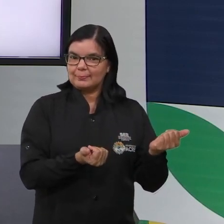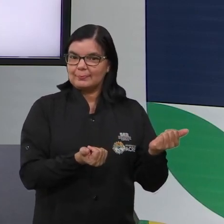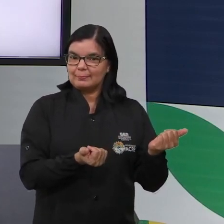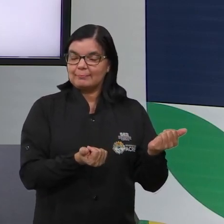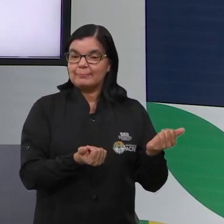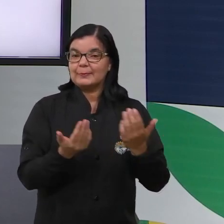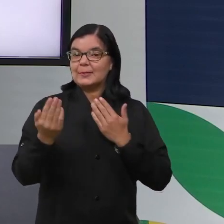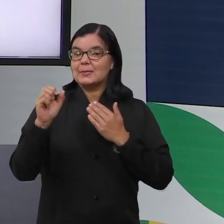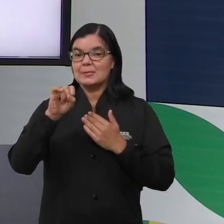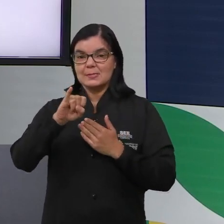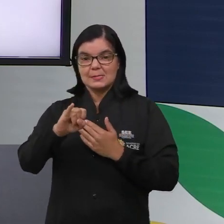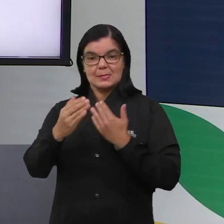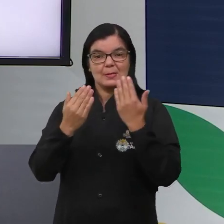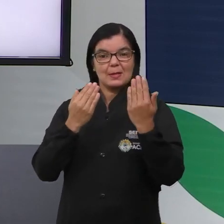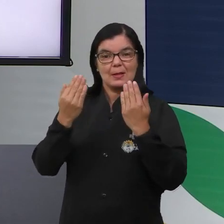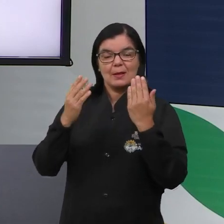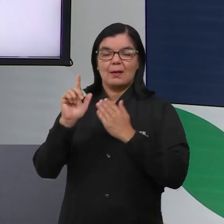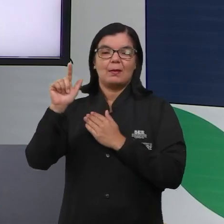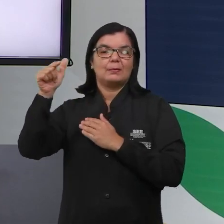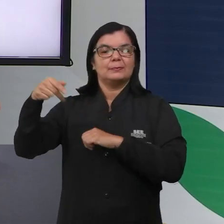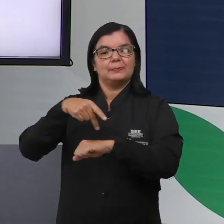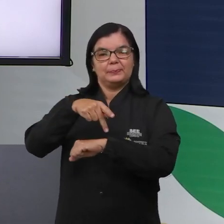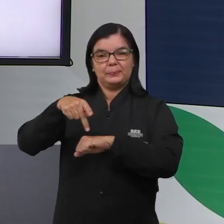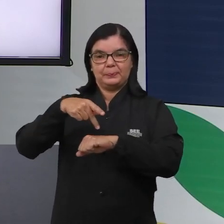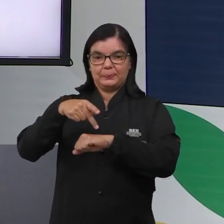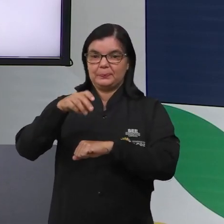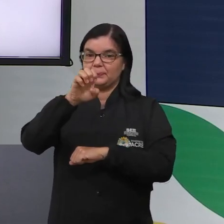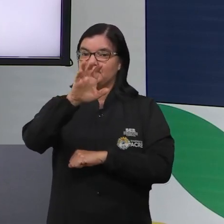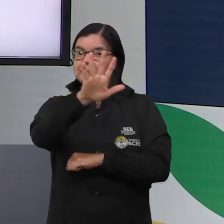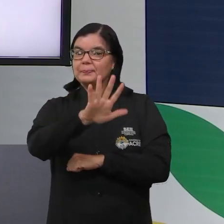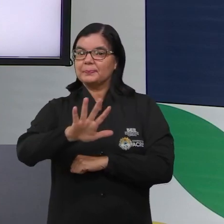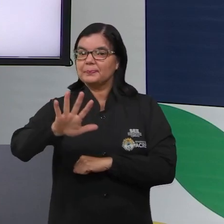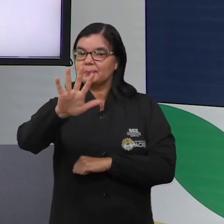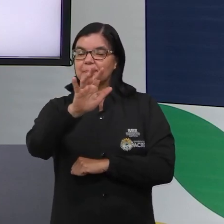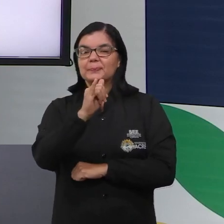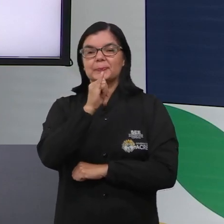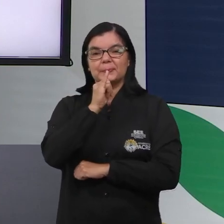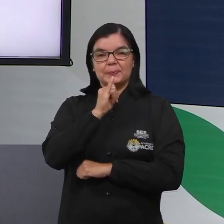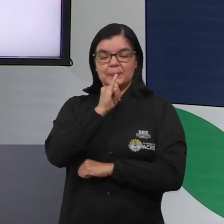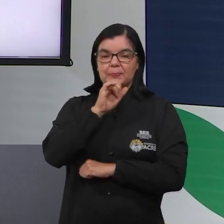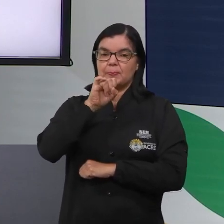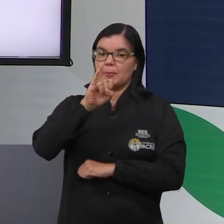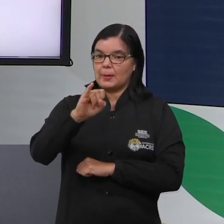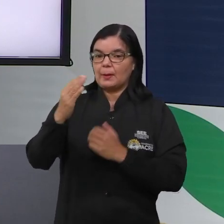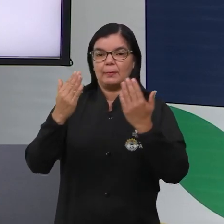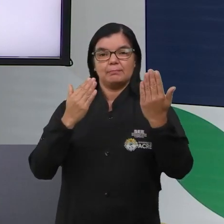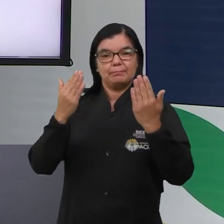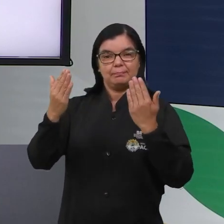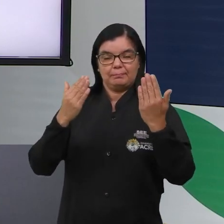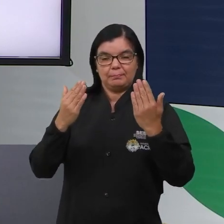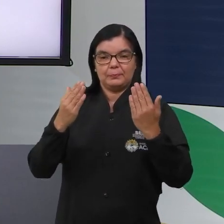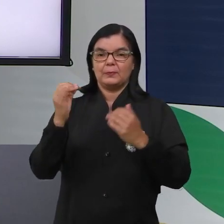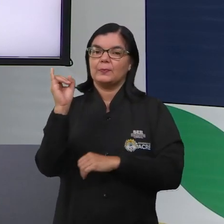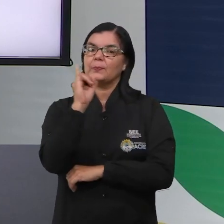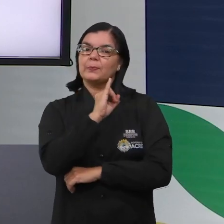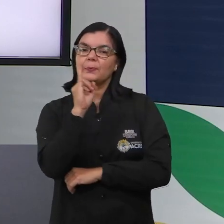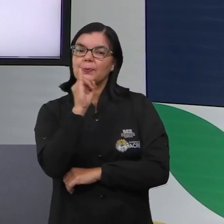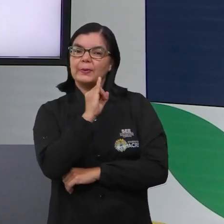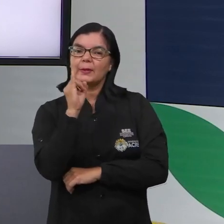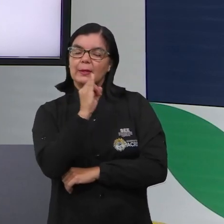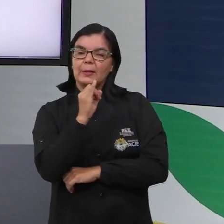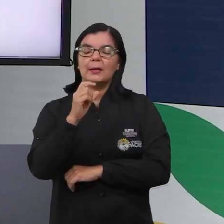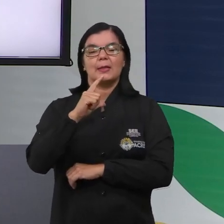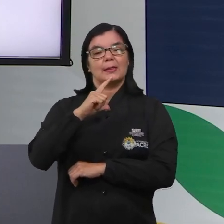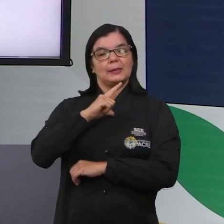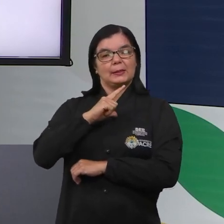se comparado a outros países da Europa, por exemplo. Então, se a gente for comparar o Brasil com a Itália, nós